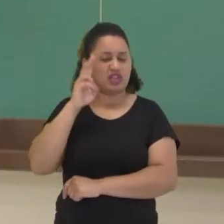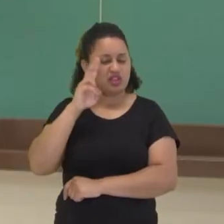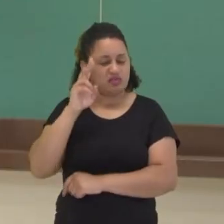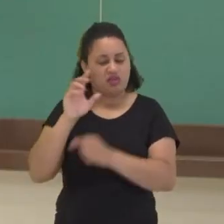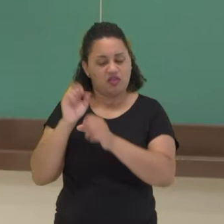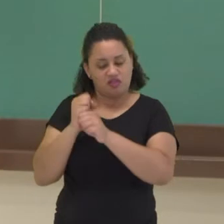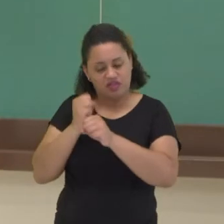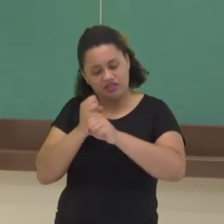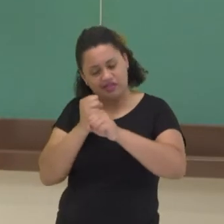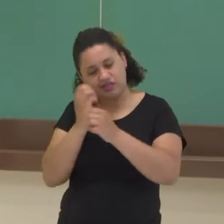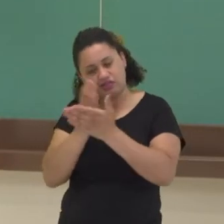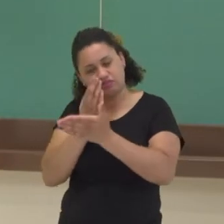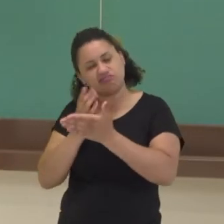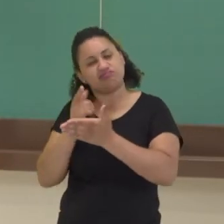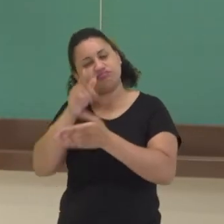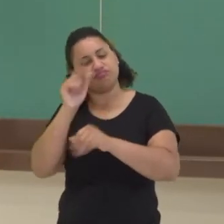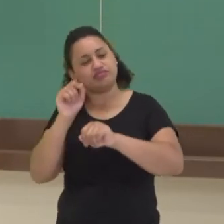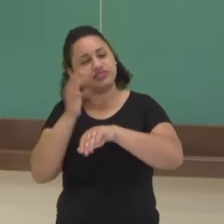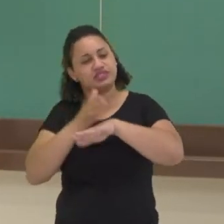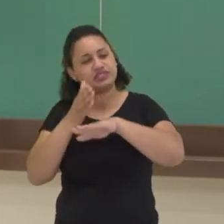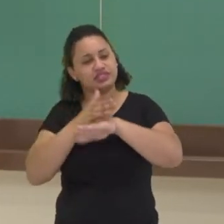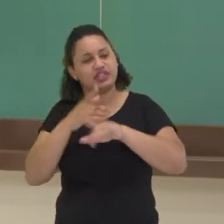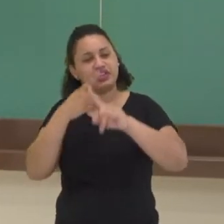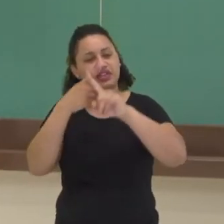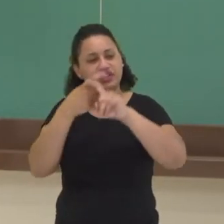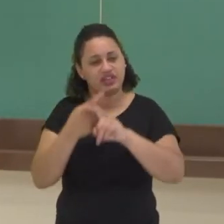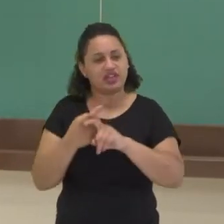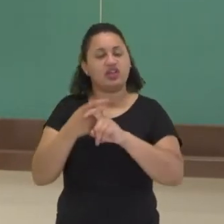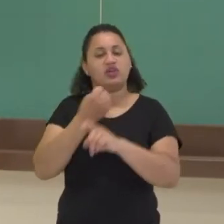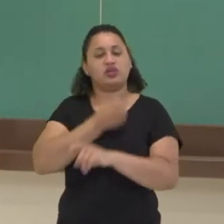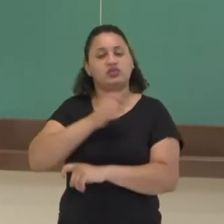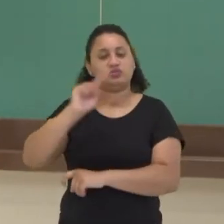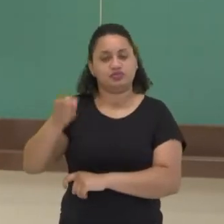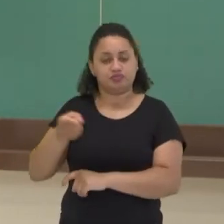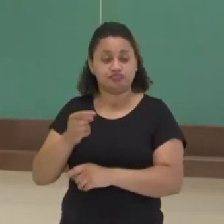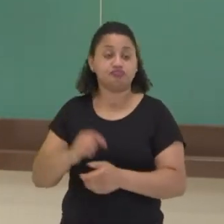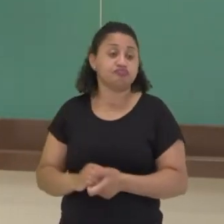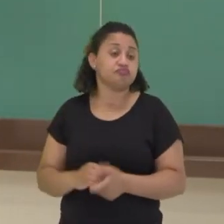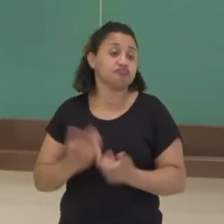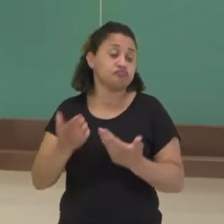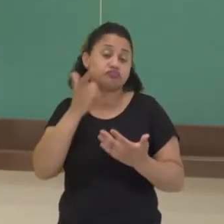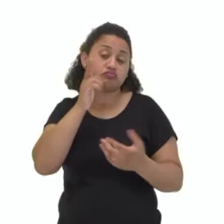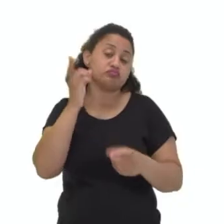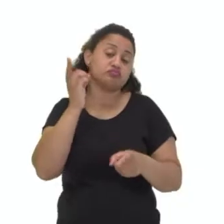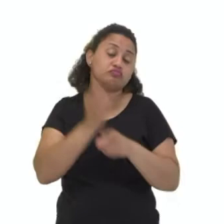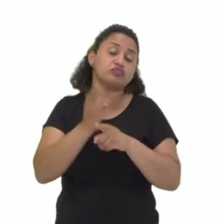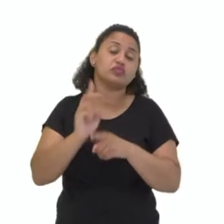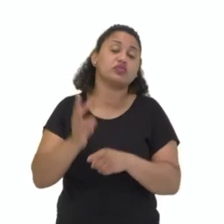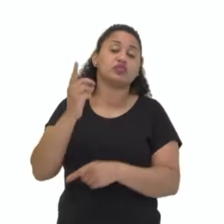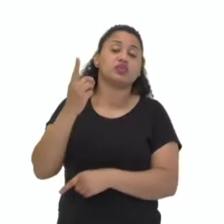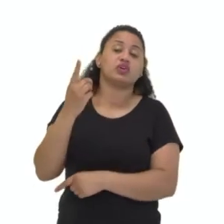para que você aí treine as multiplicações com números decimais. Eu chego no valor de